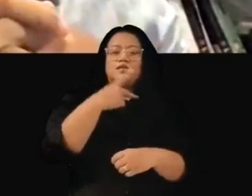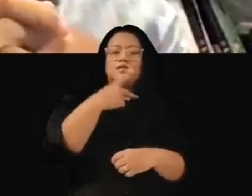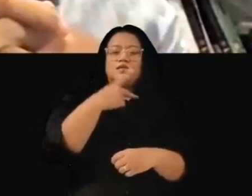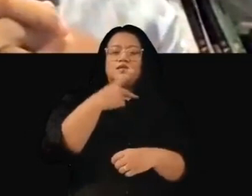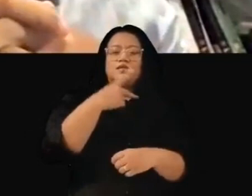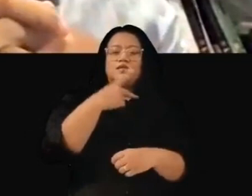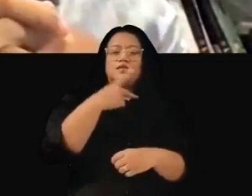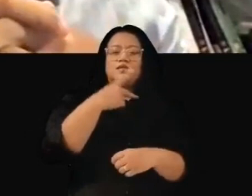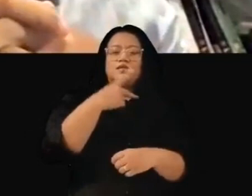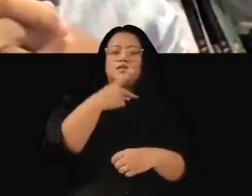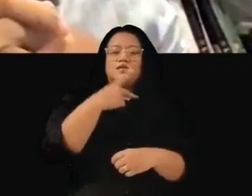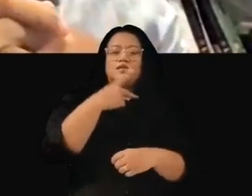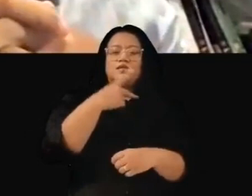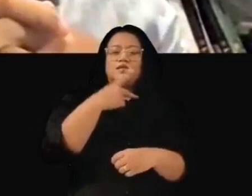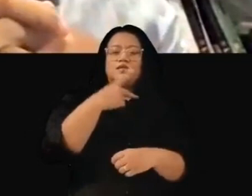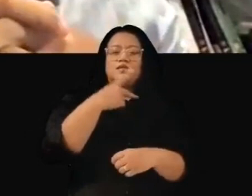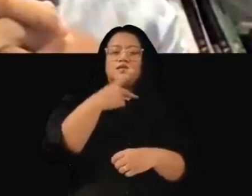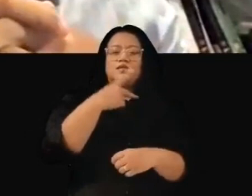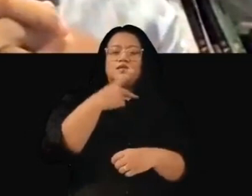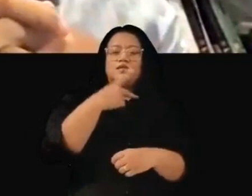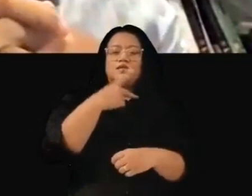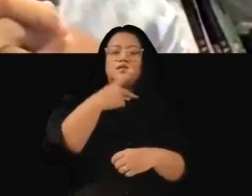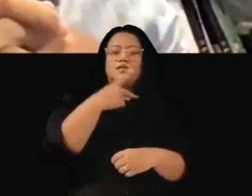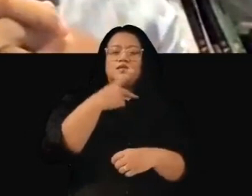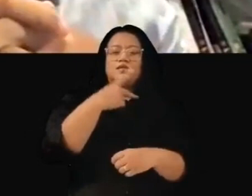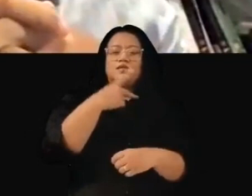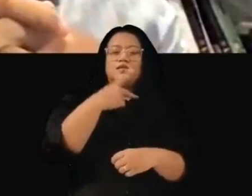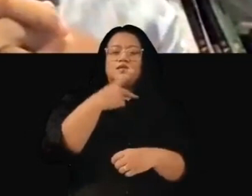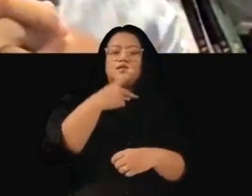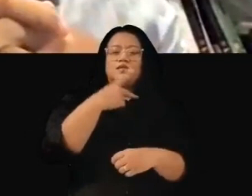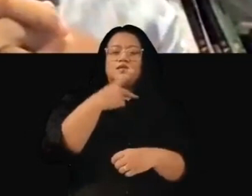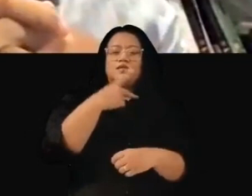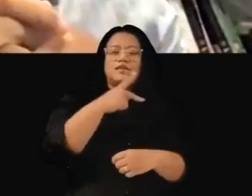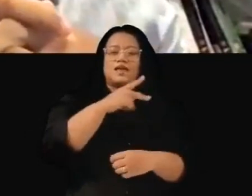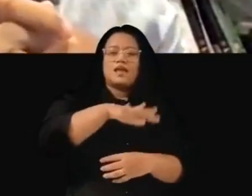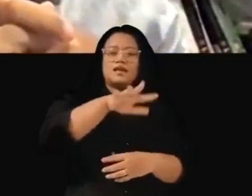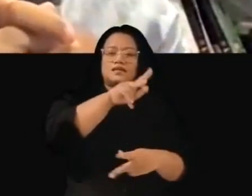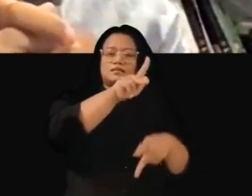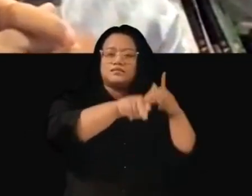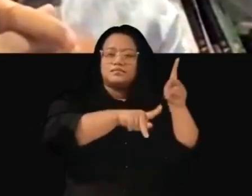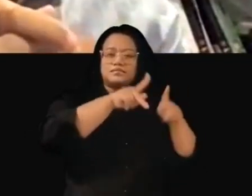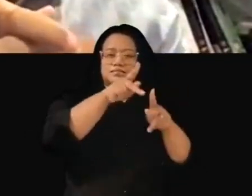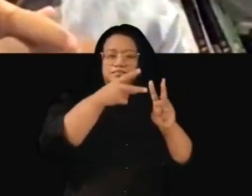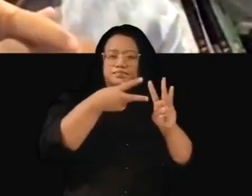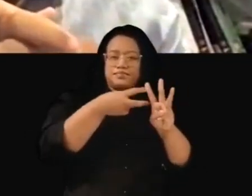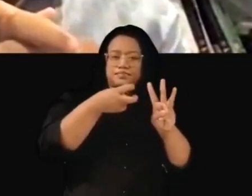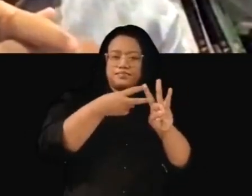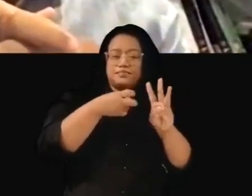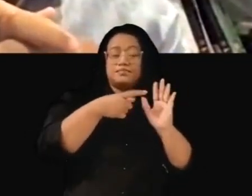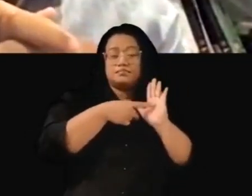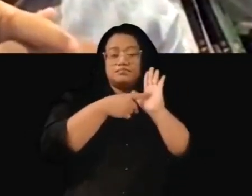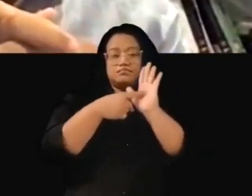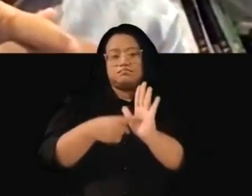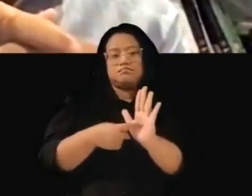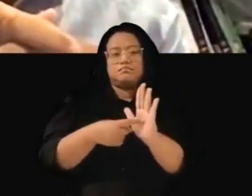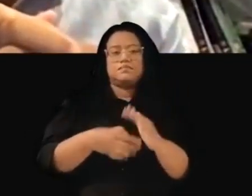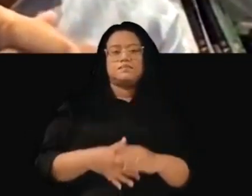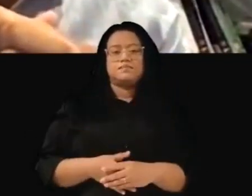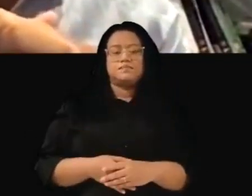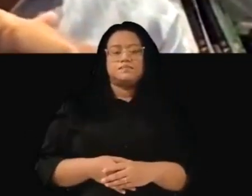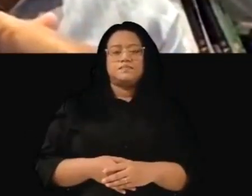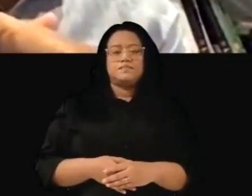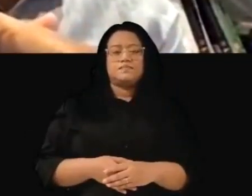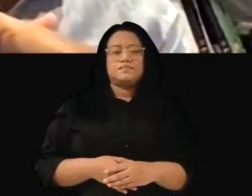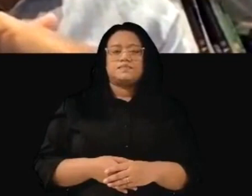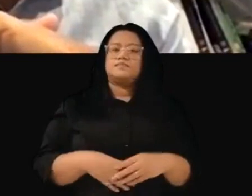climáticas. Oferta de água. No canto inferior direito, imagem de um rio com diversas árvores. Apresenta, né? E ela